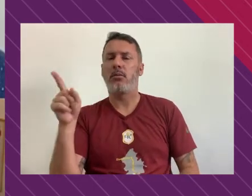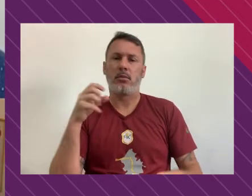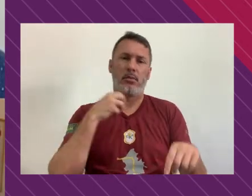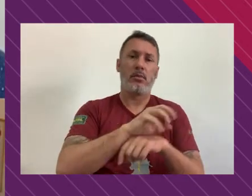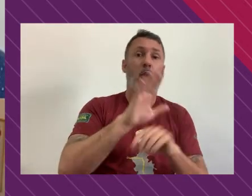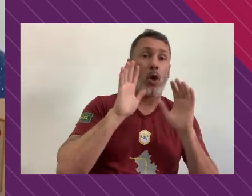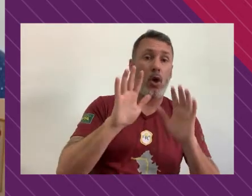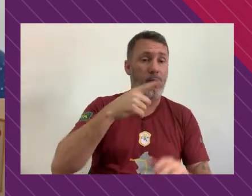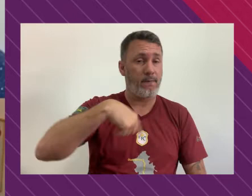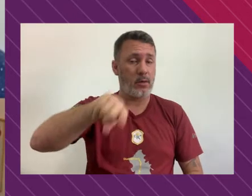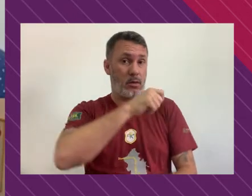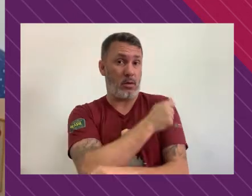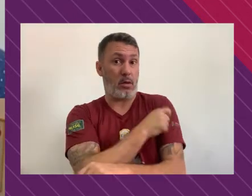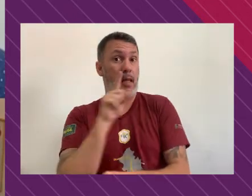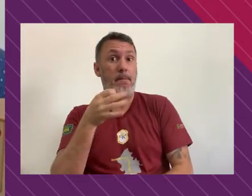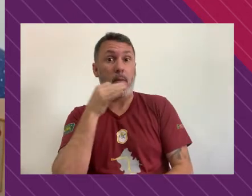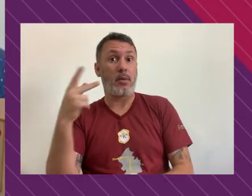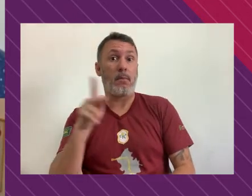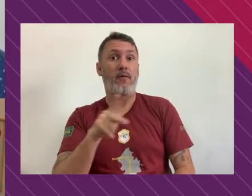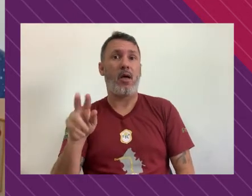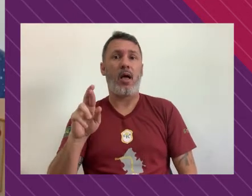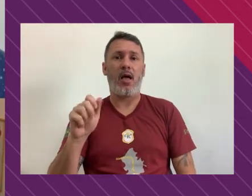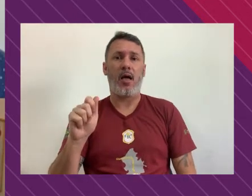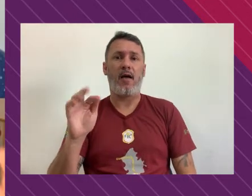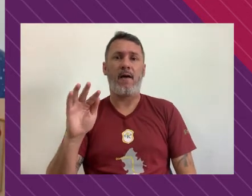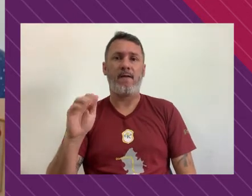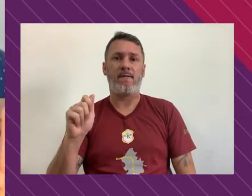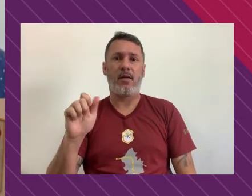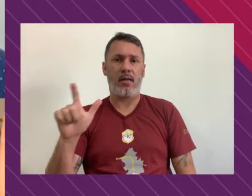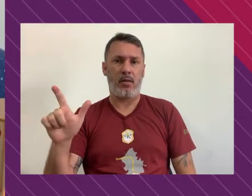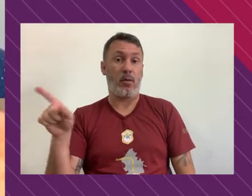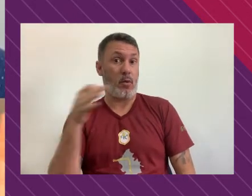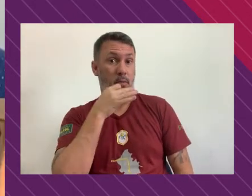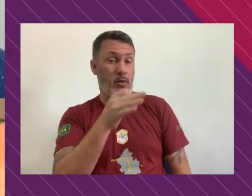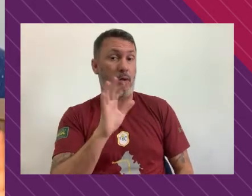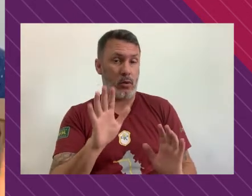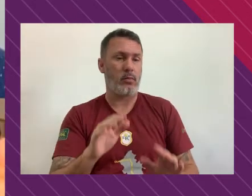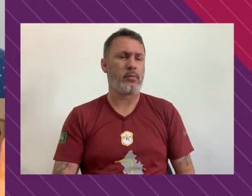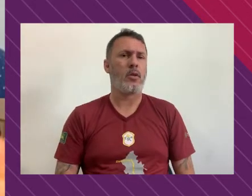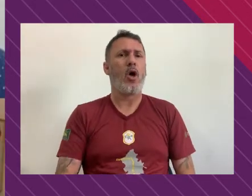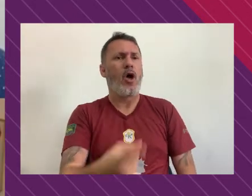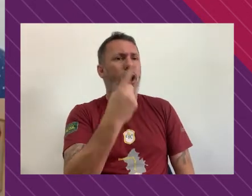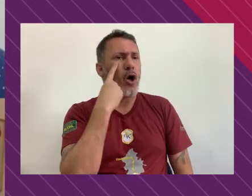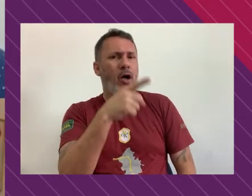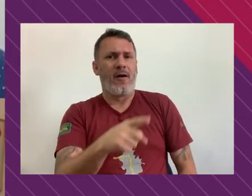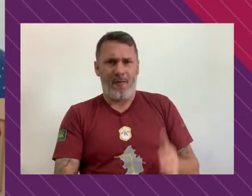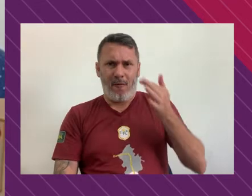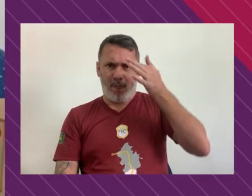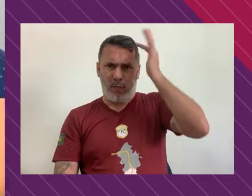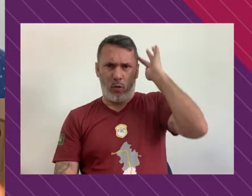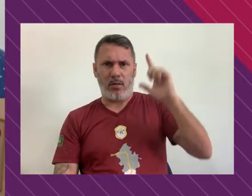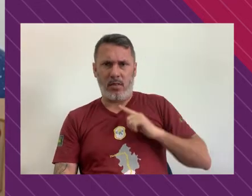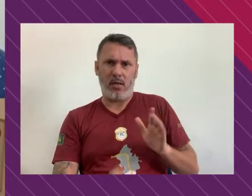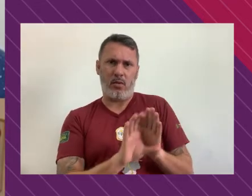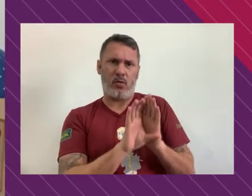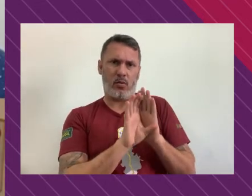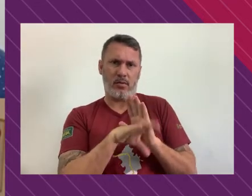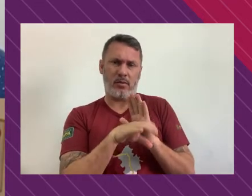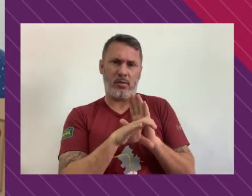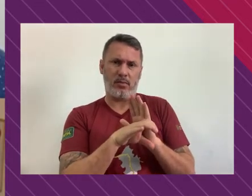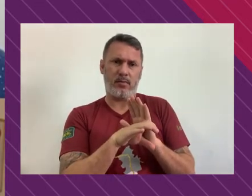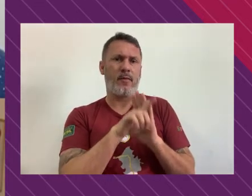empregando nessas áreas, porque o que eu tenho visto, mesmo no período de pandemia, é que emprego